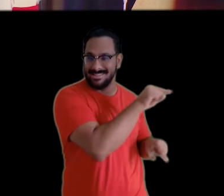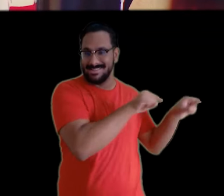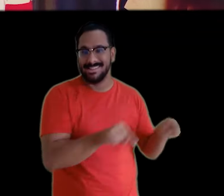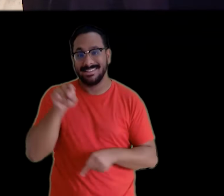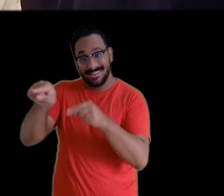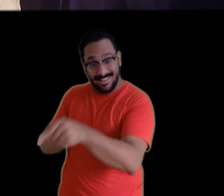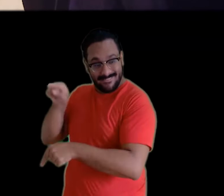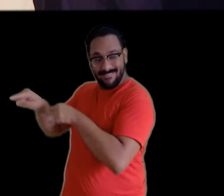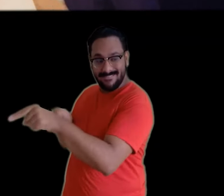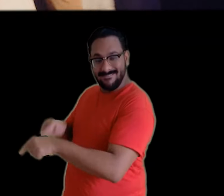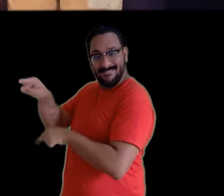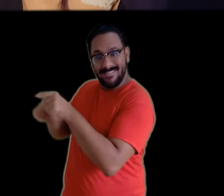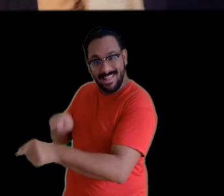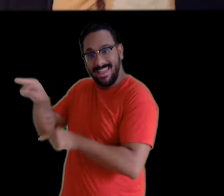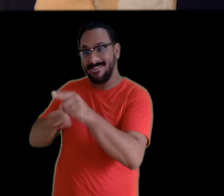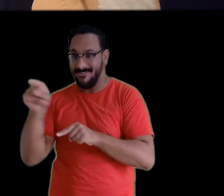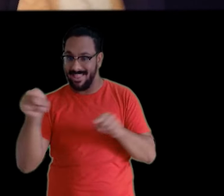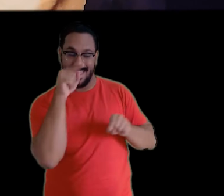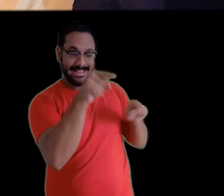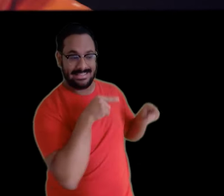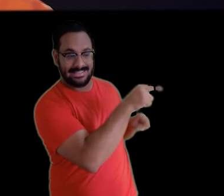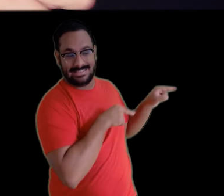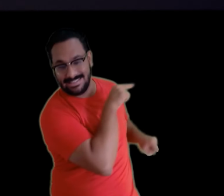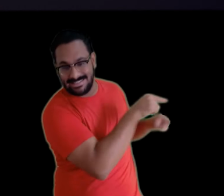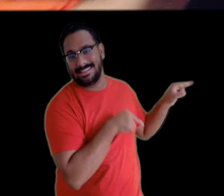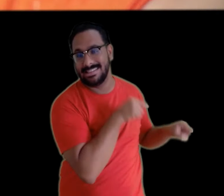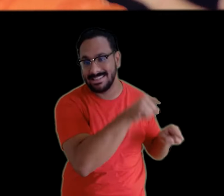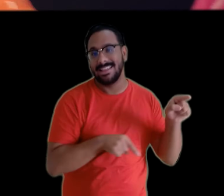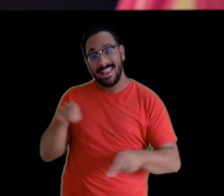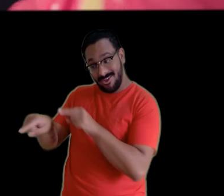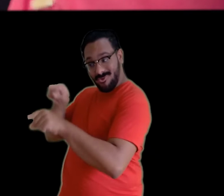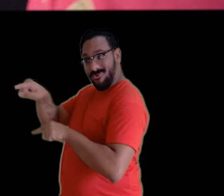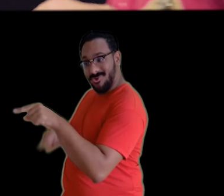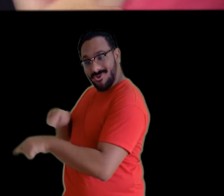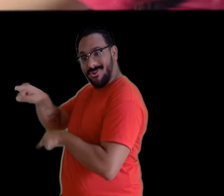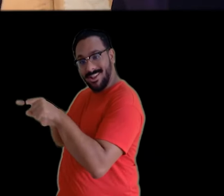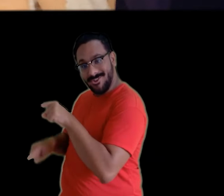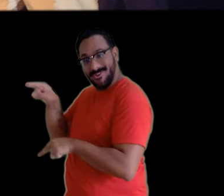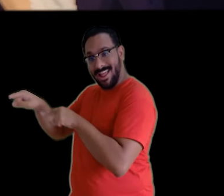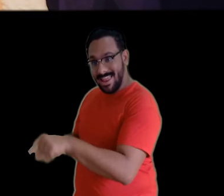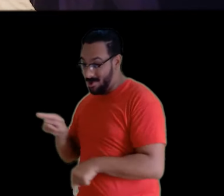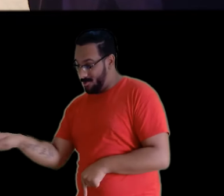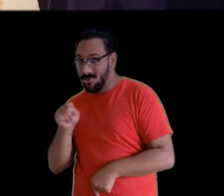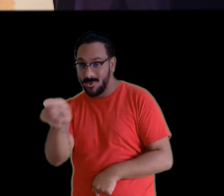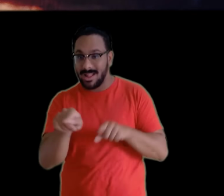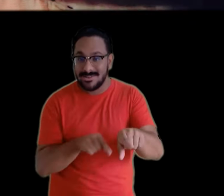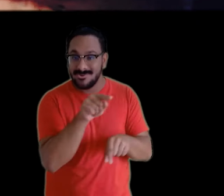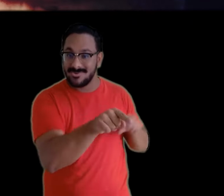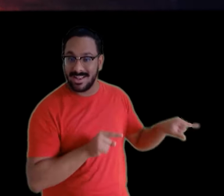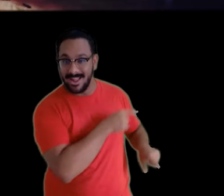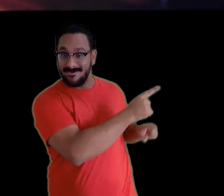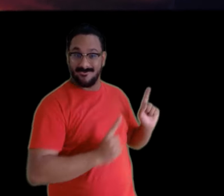aqui, cutuca ali. Cutuca ali, cutuca aqui, cutuca ali, cati. Com tu alicati, cutuca aqui, cutuca ali. Cutuca ali, cutuca